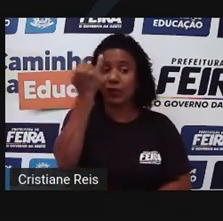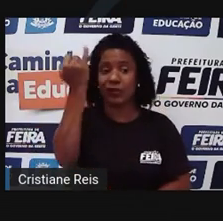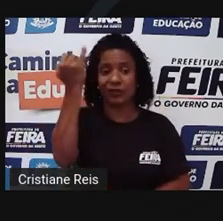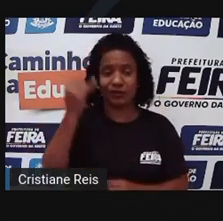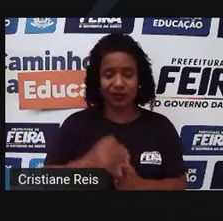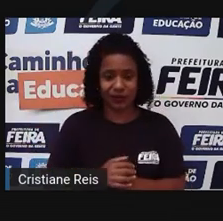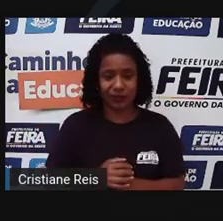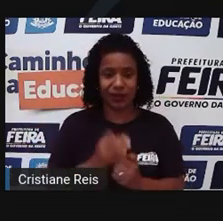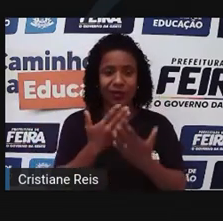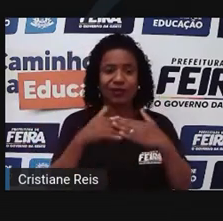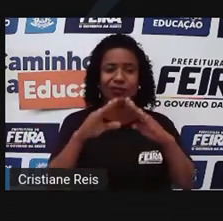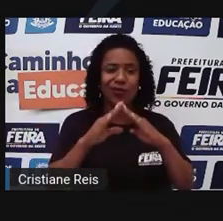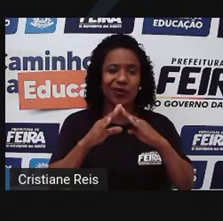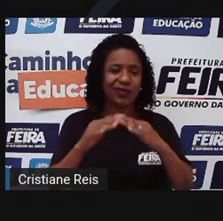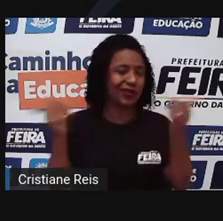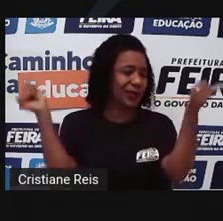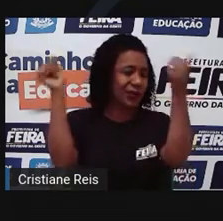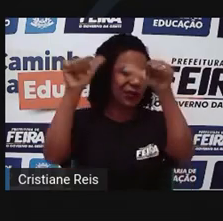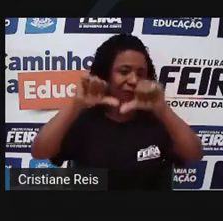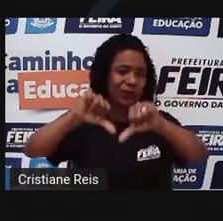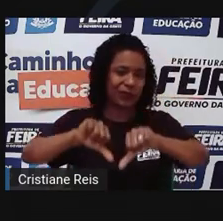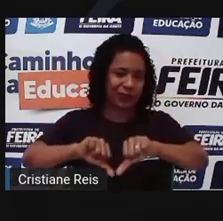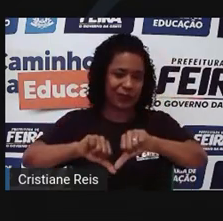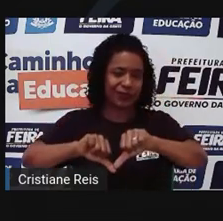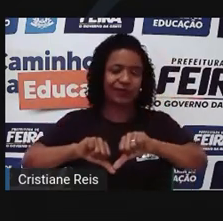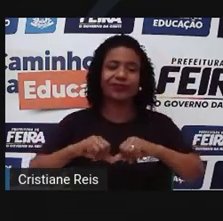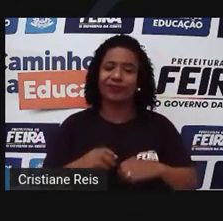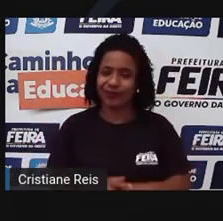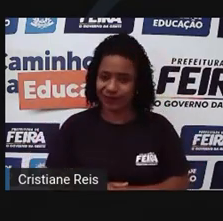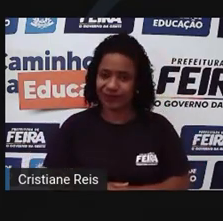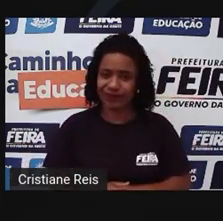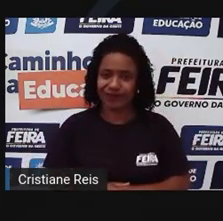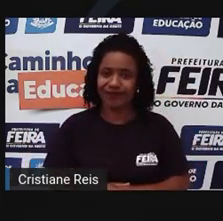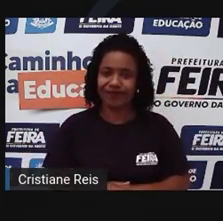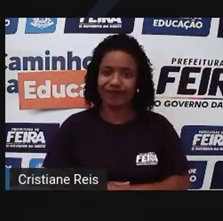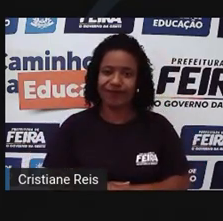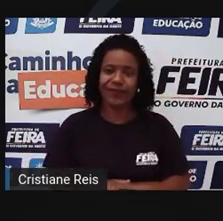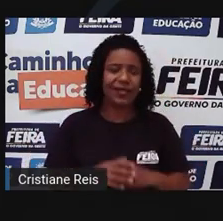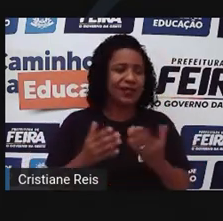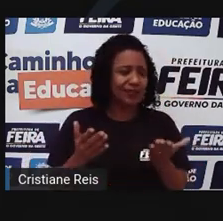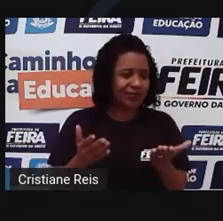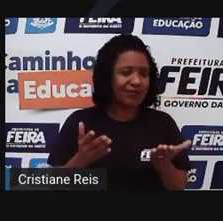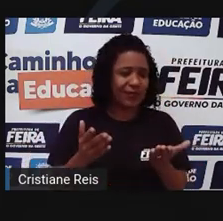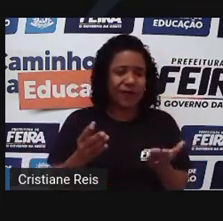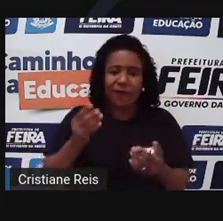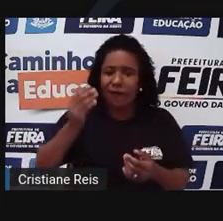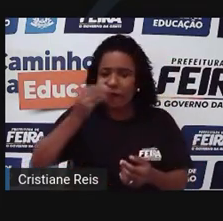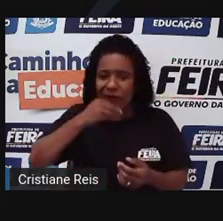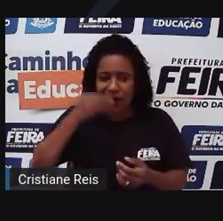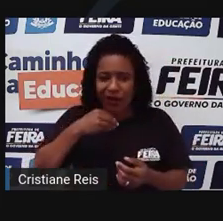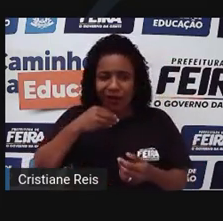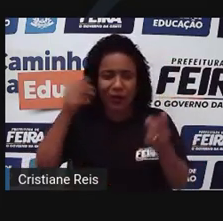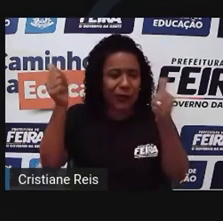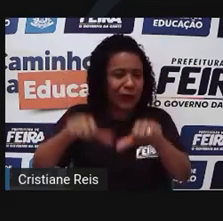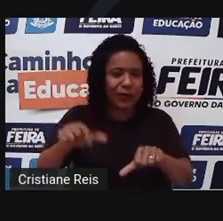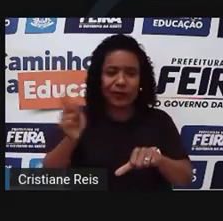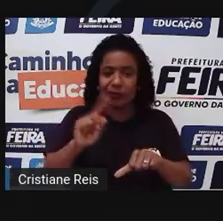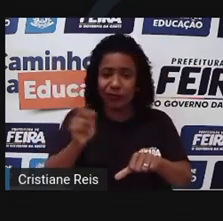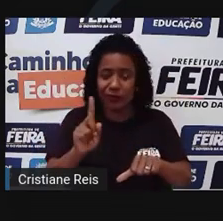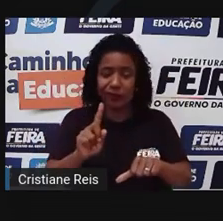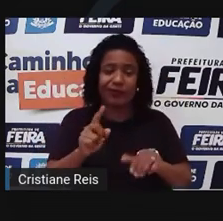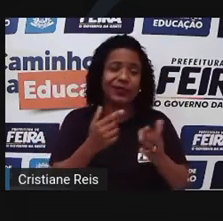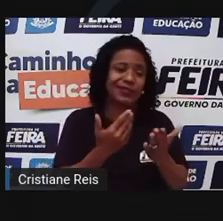do fracasso escolar das crianças, eu nem gosto da palavra fracasso, mas eu acho que parte das dificuldades das crianças nas